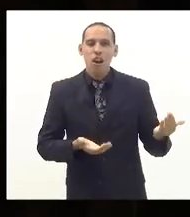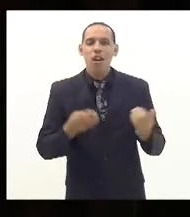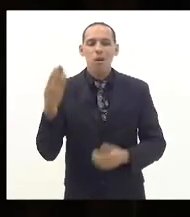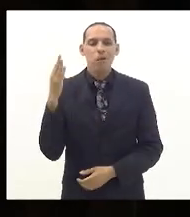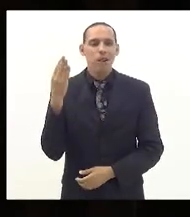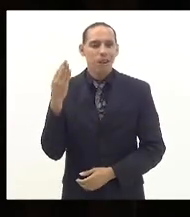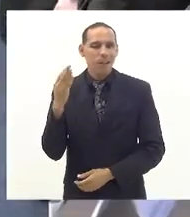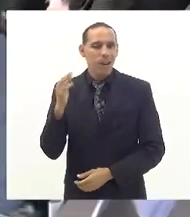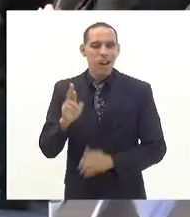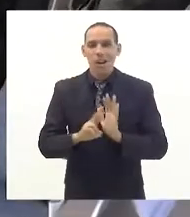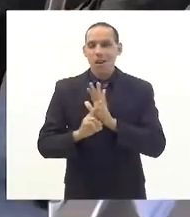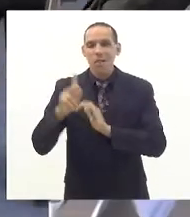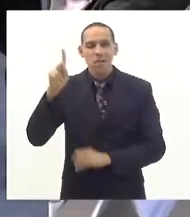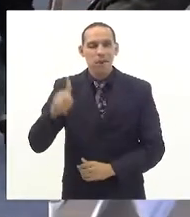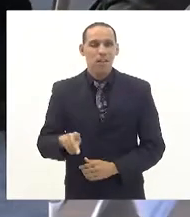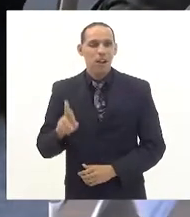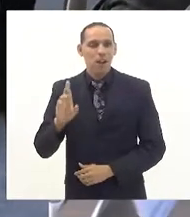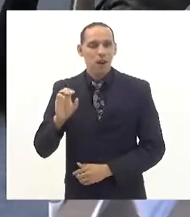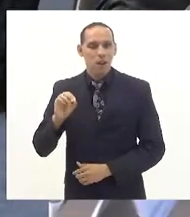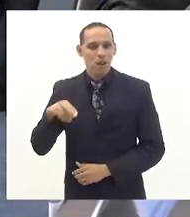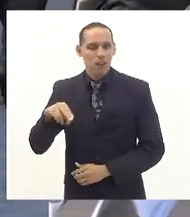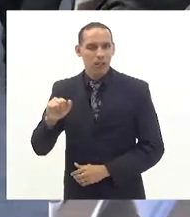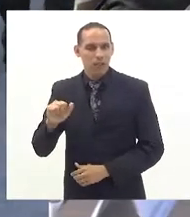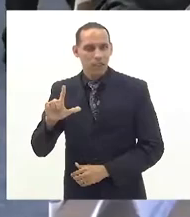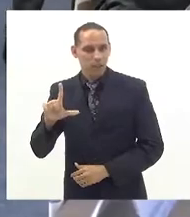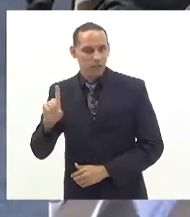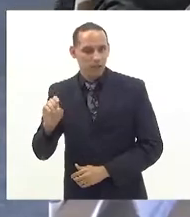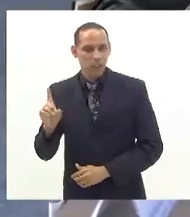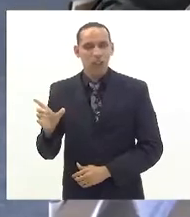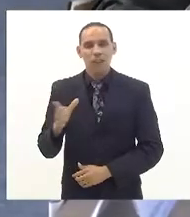pelo presidente Ronald Quinteiro.